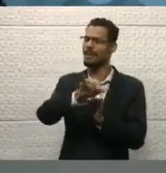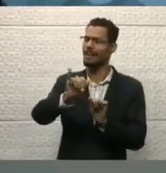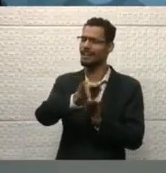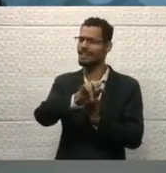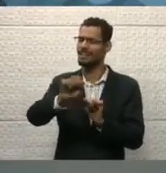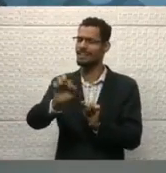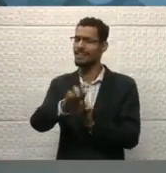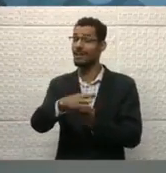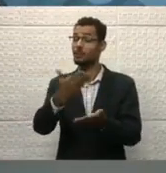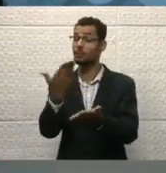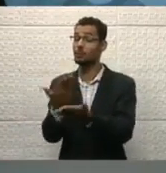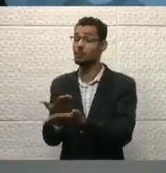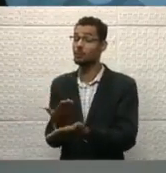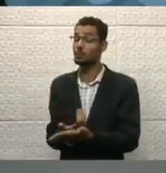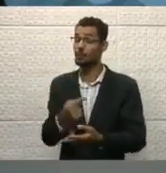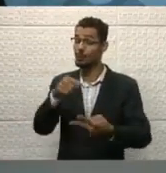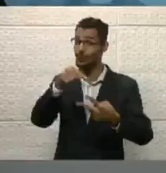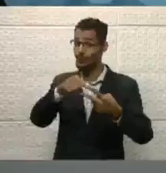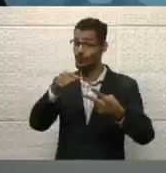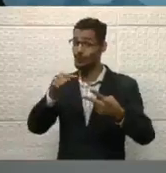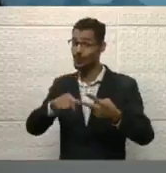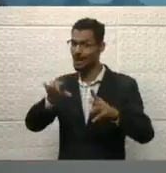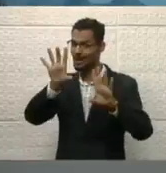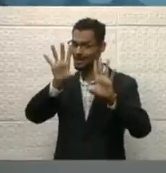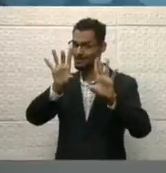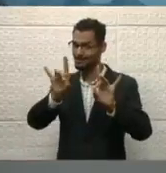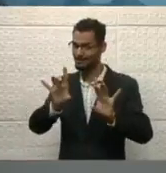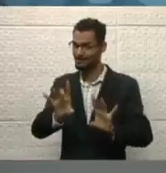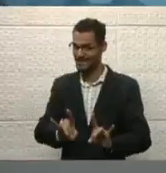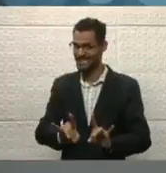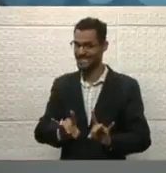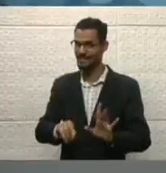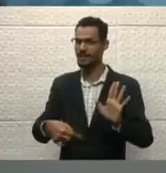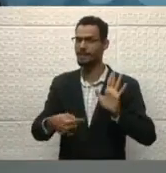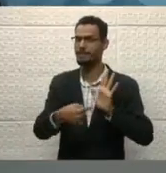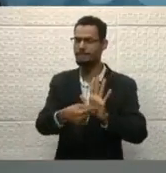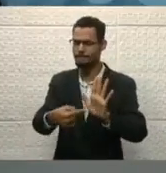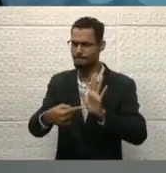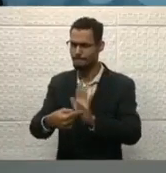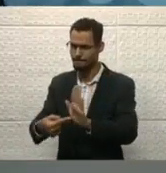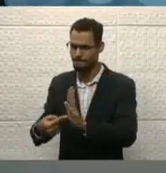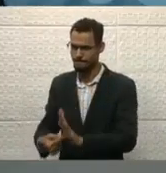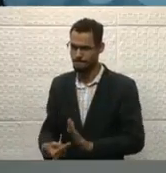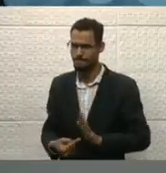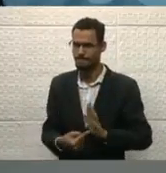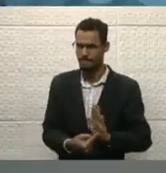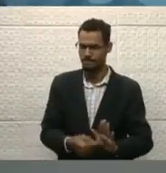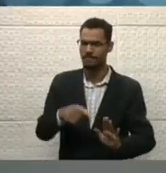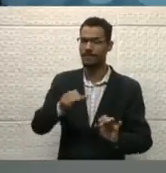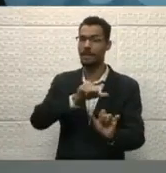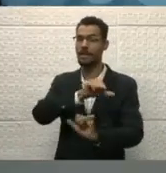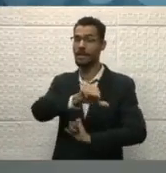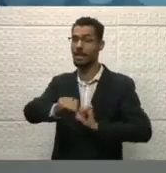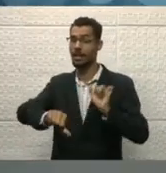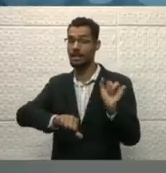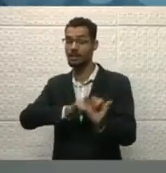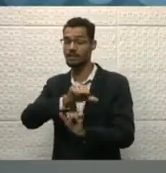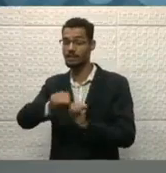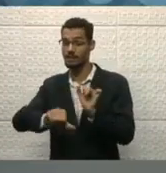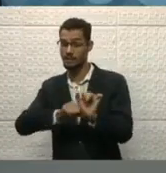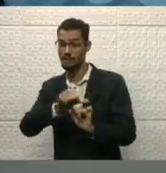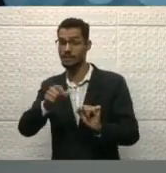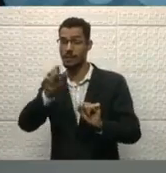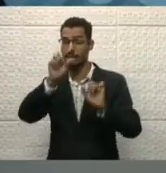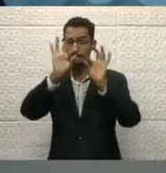nós vamos estudar dois tópicos específicos. Algumas representações para as transformações associadas